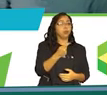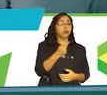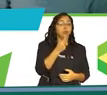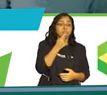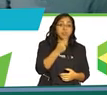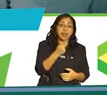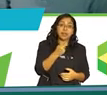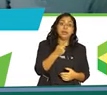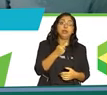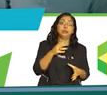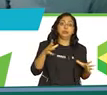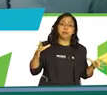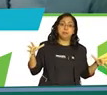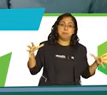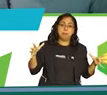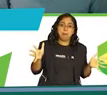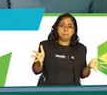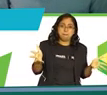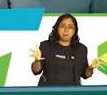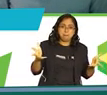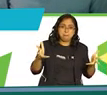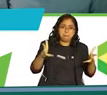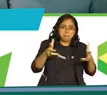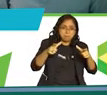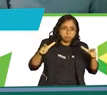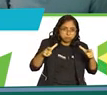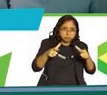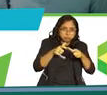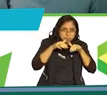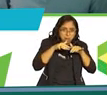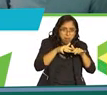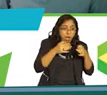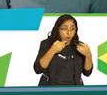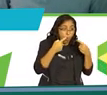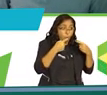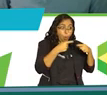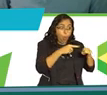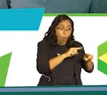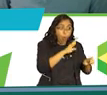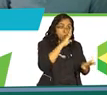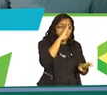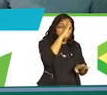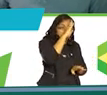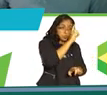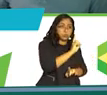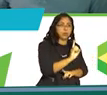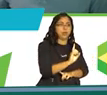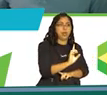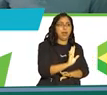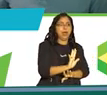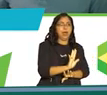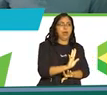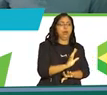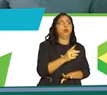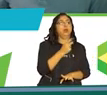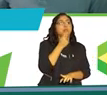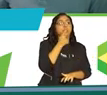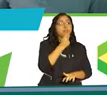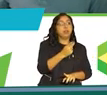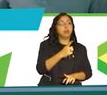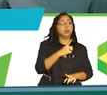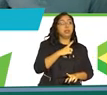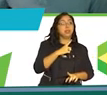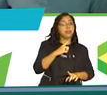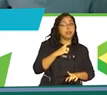consenso contra. Você não constrói consensos contra, mas há um fator aglutinador